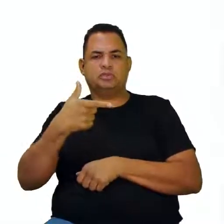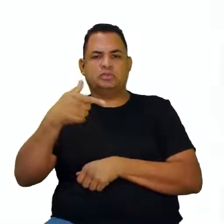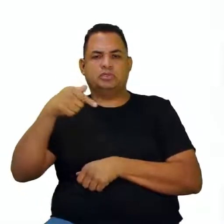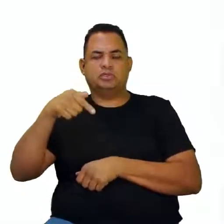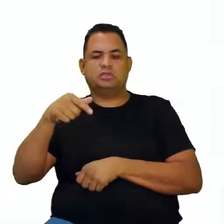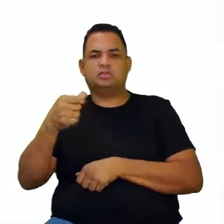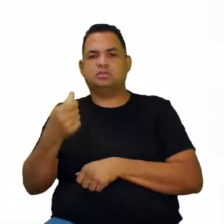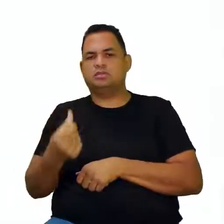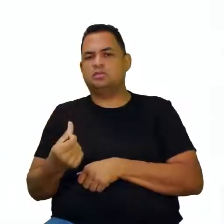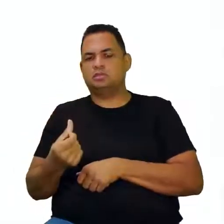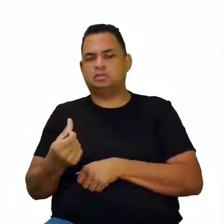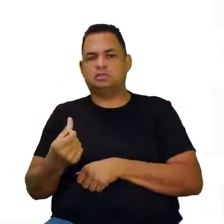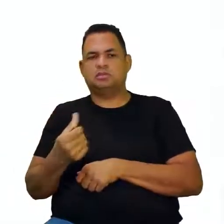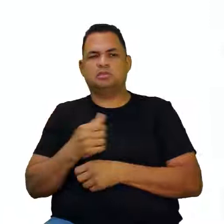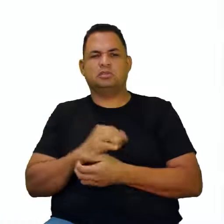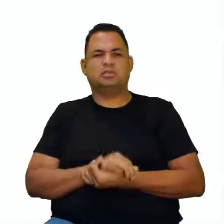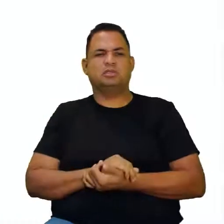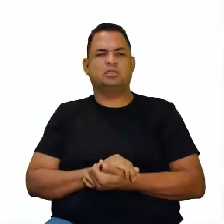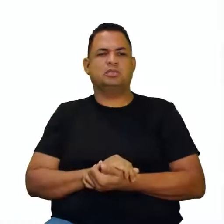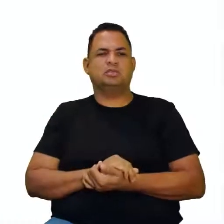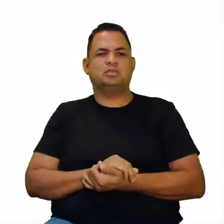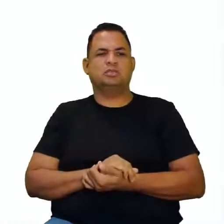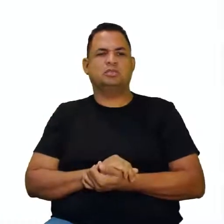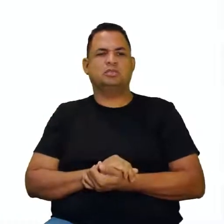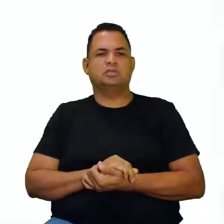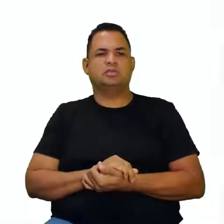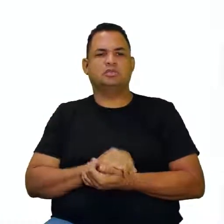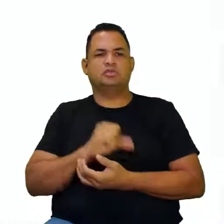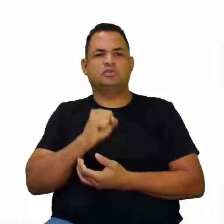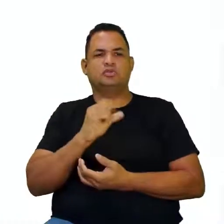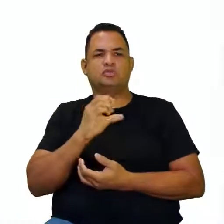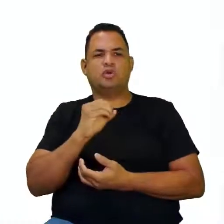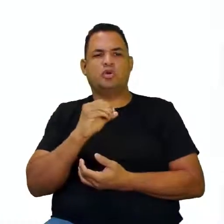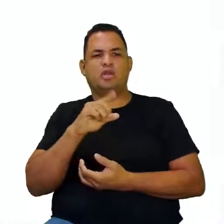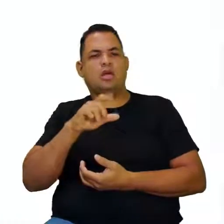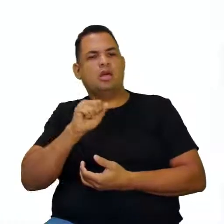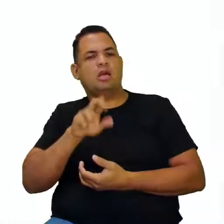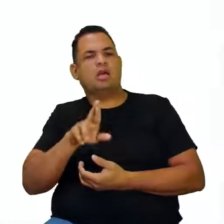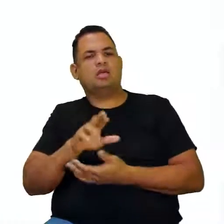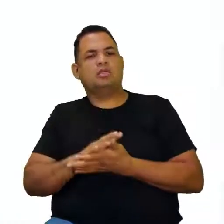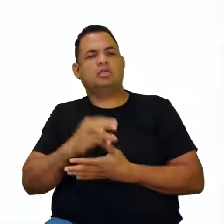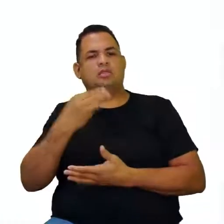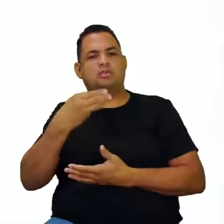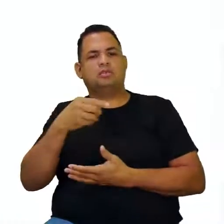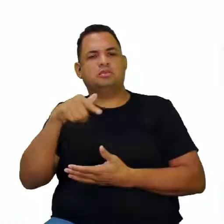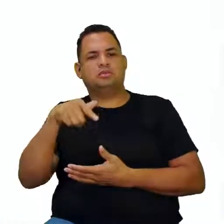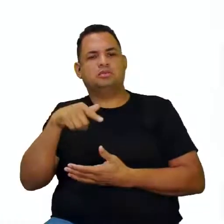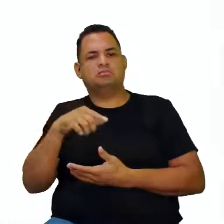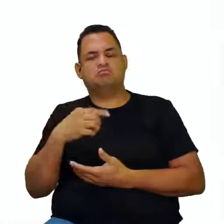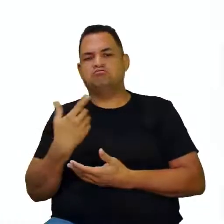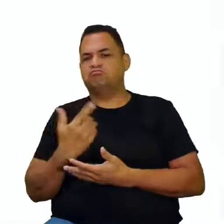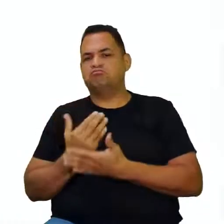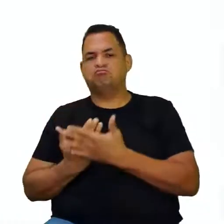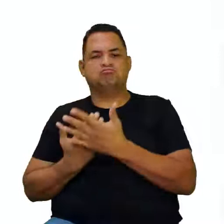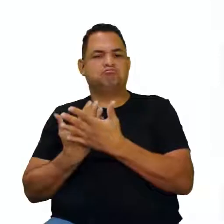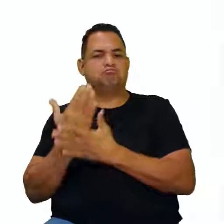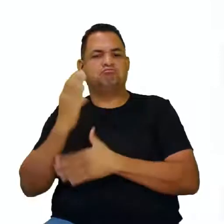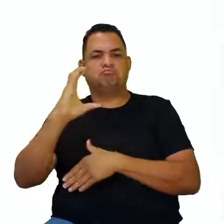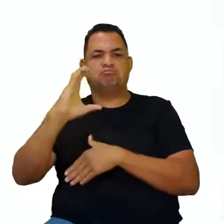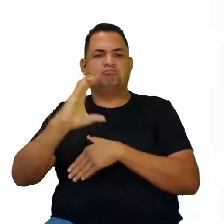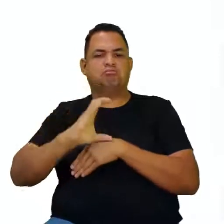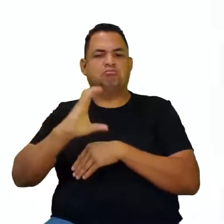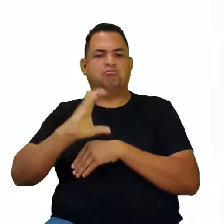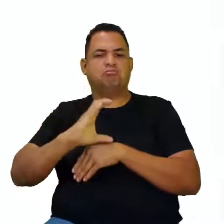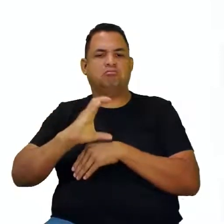276. A energia solar, nós temos 37 centavos e ela não libera carbono. Observem que não